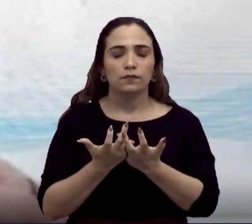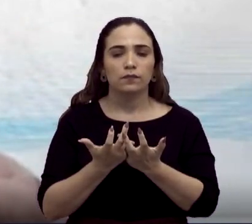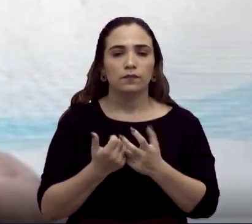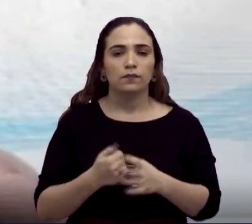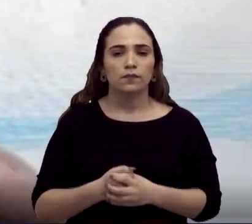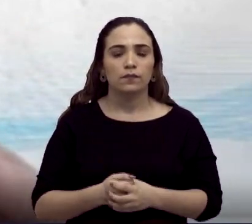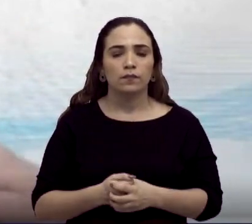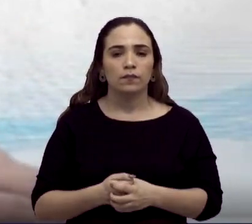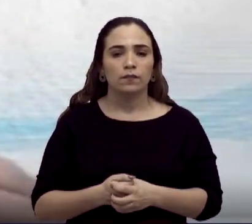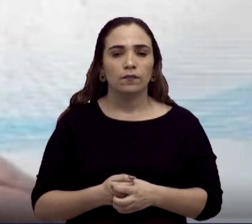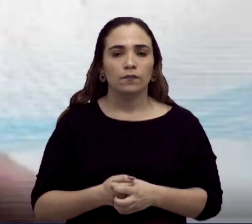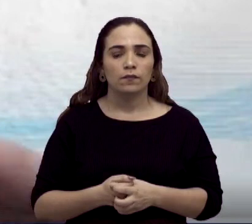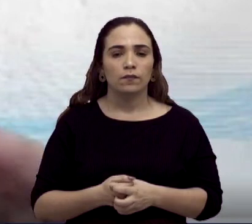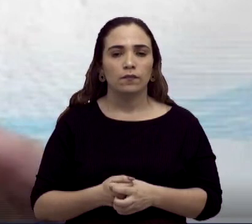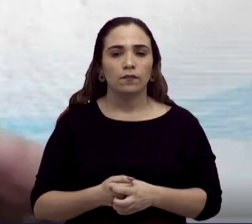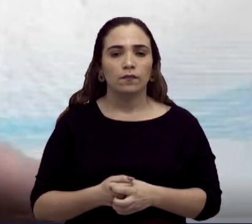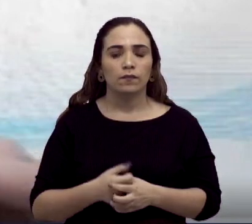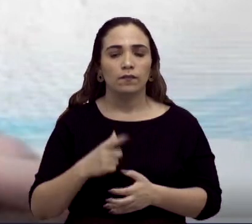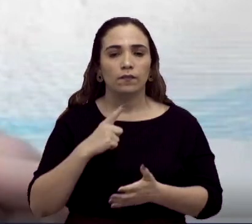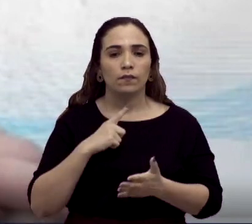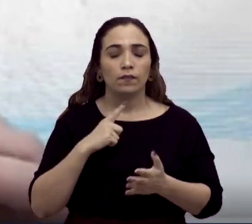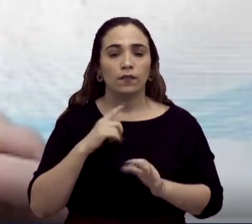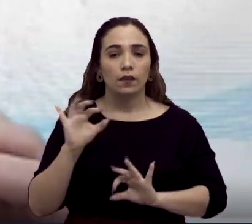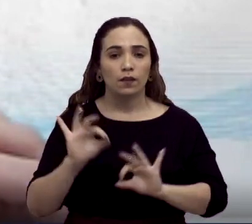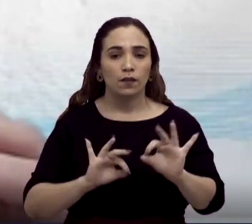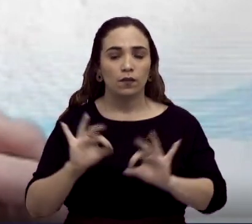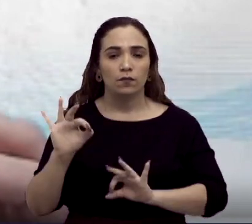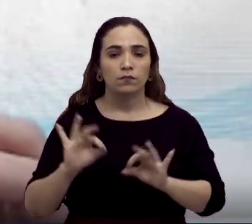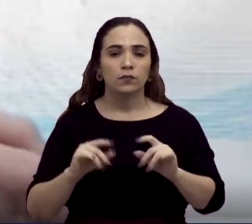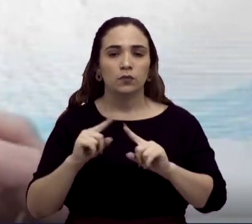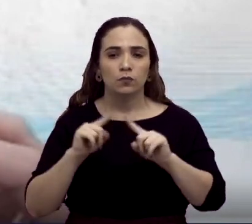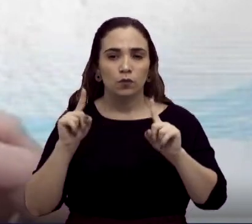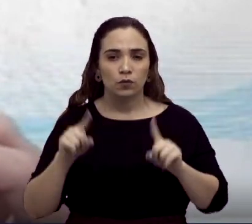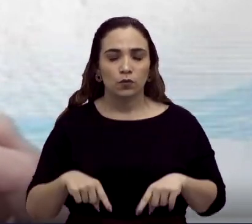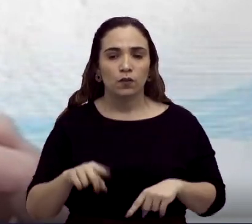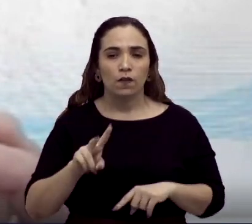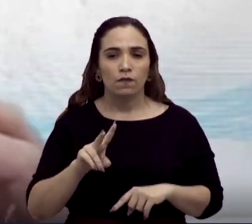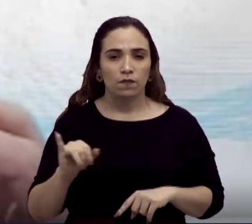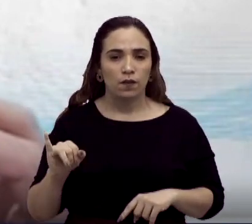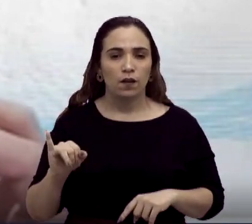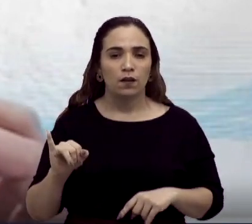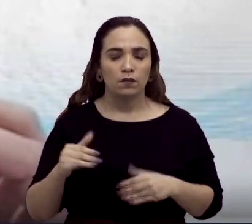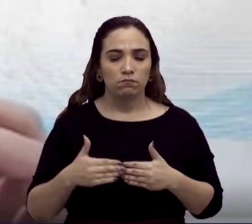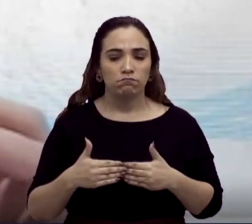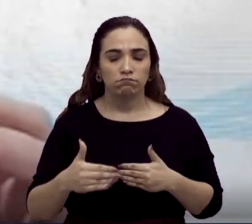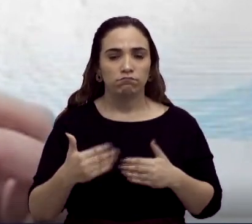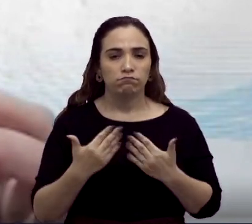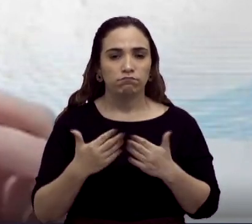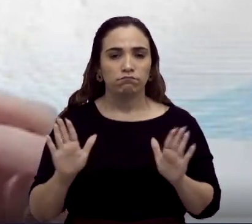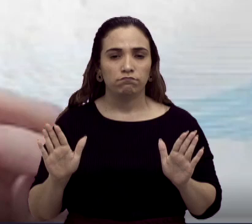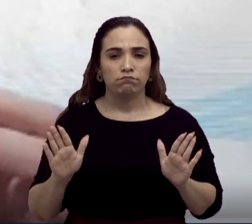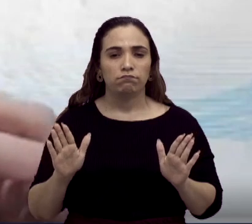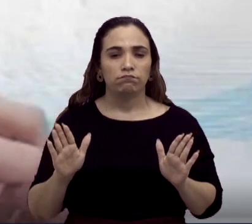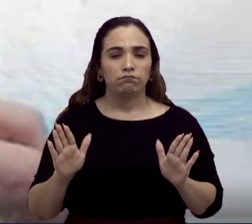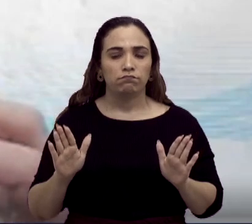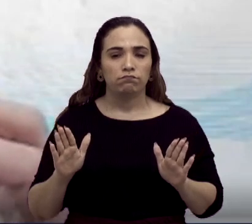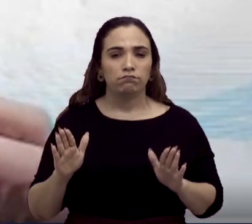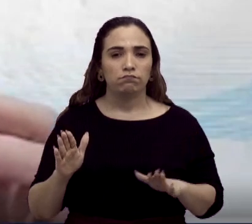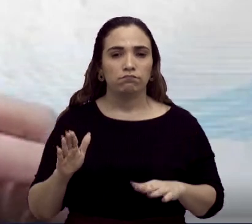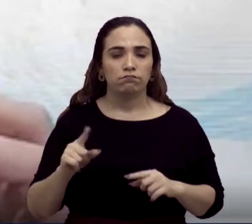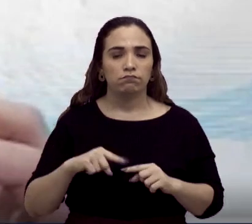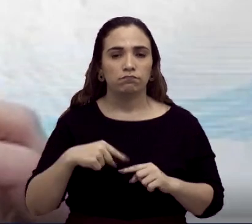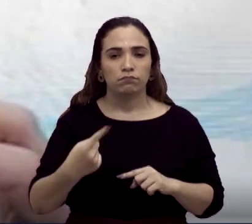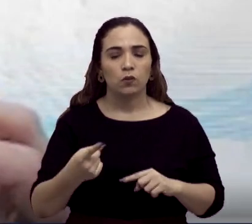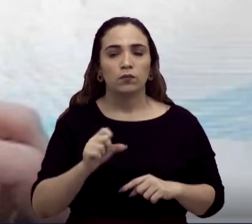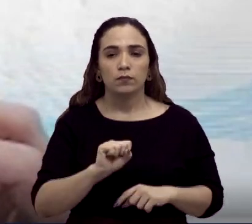Inclusive, a gente está desenhando alguns projetos bacanas que possivelmente vão ser lançados aí no segundo